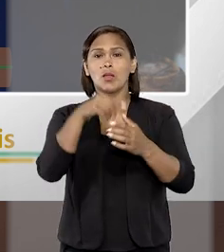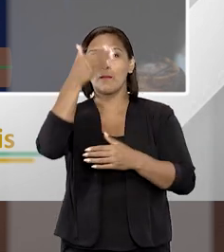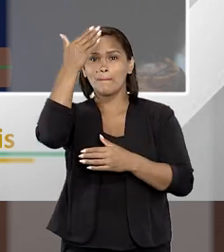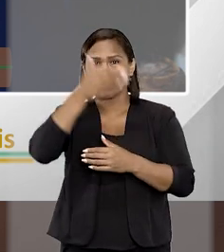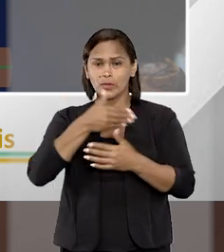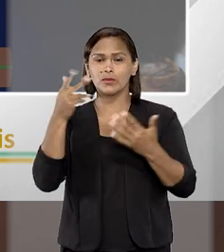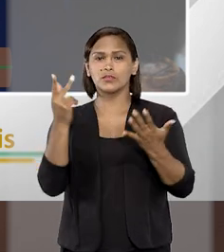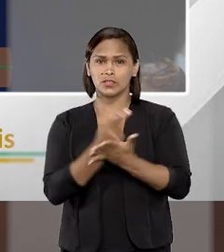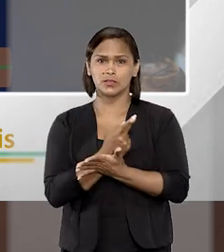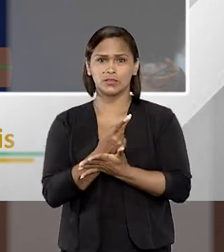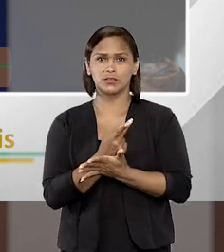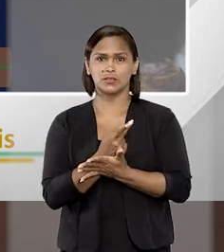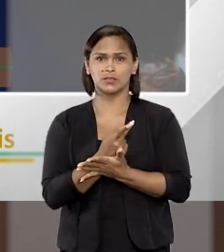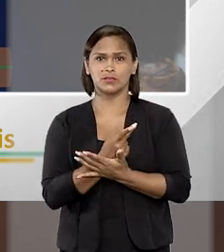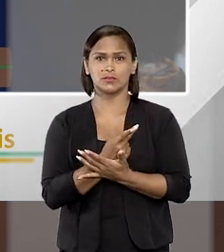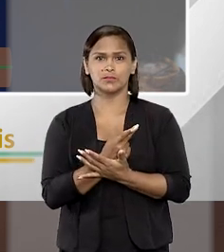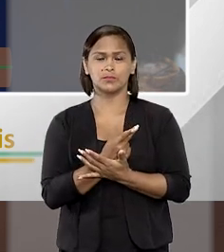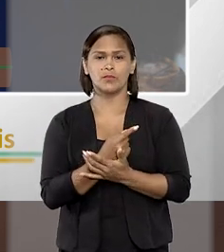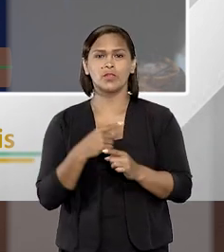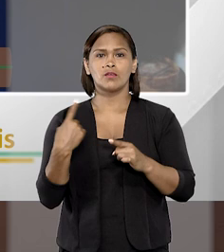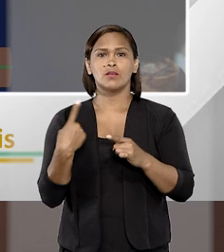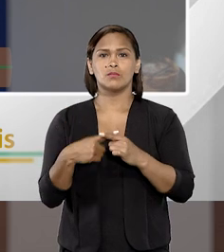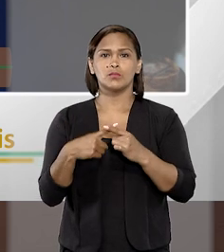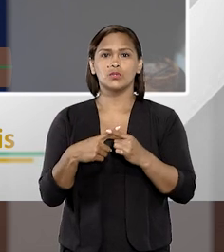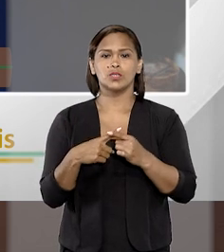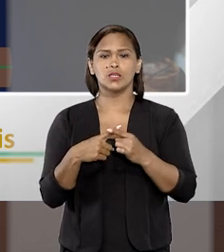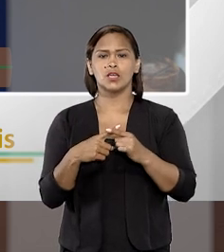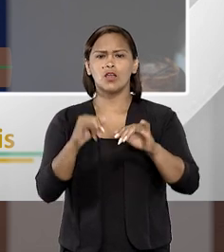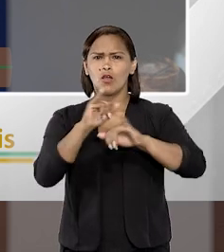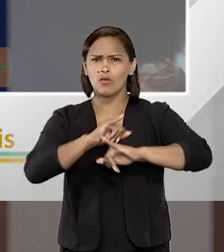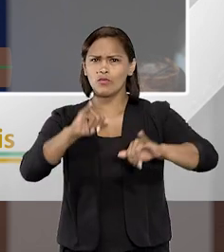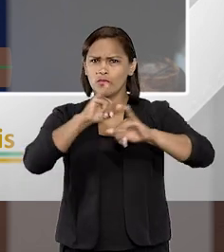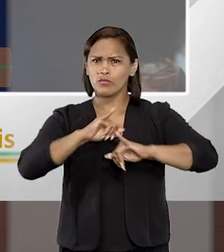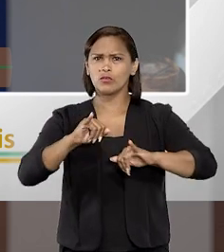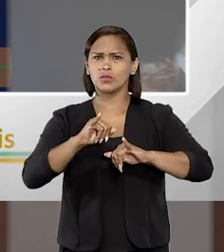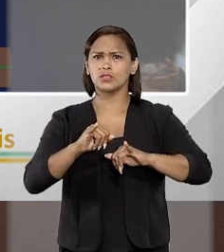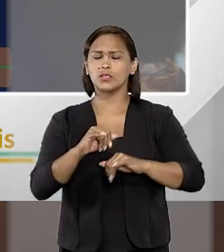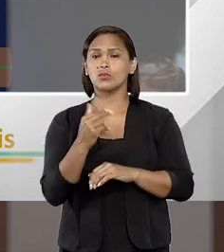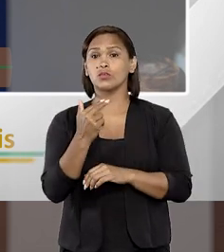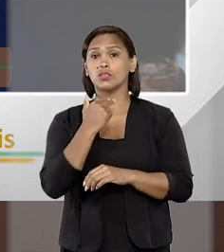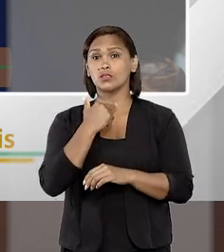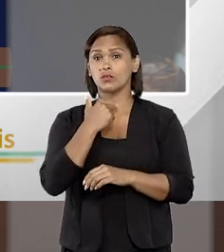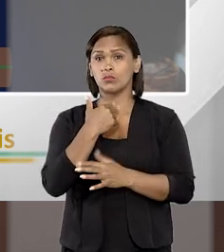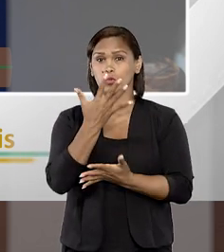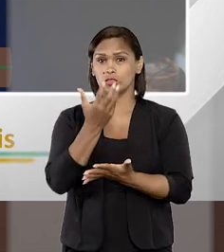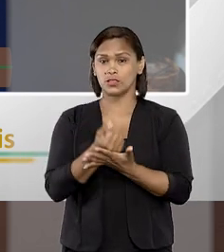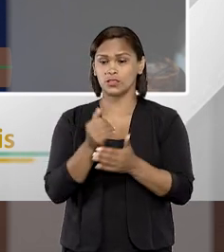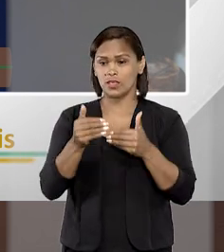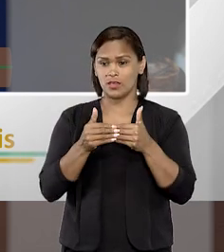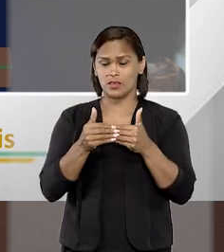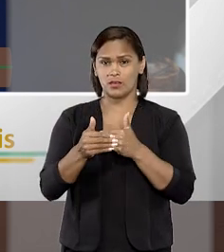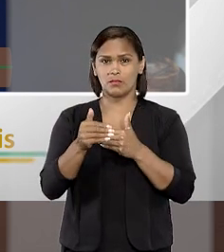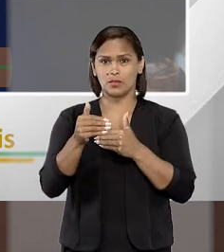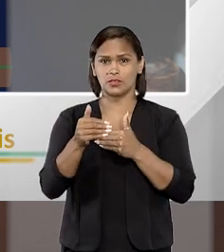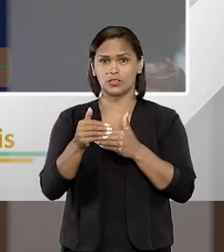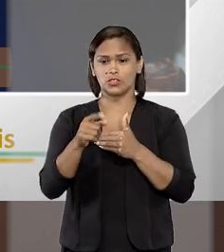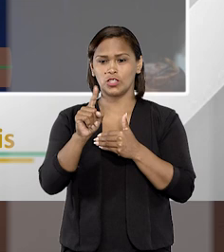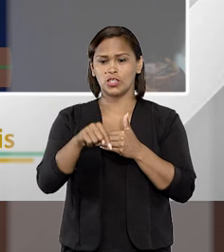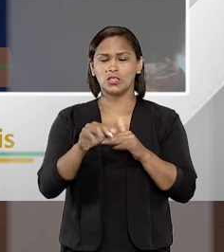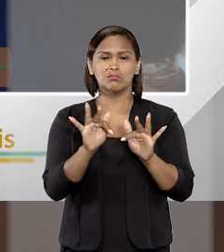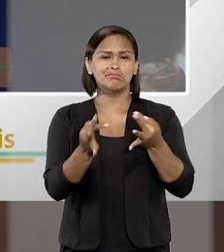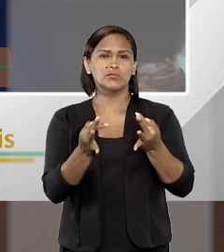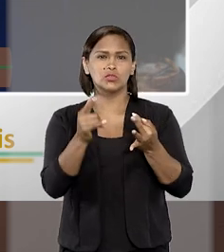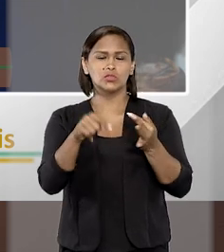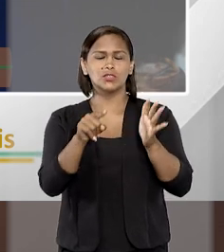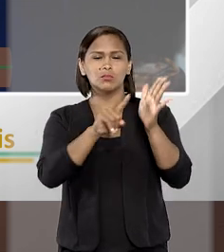comprovação de fá O que é uma fonte de pesquisa o que não se pode tolerar aqui a partir do